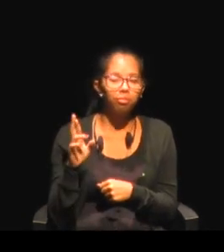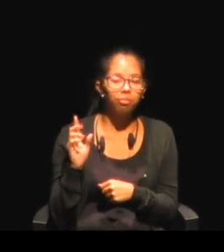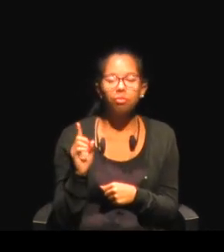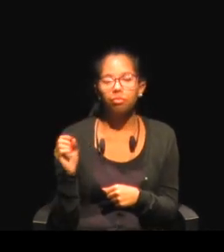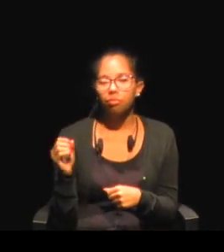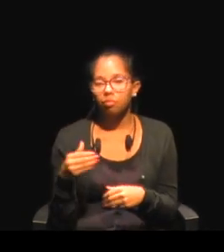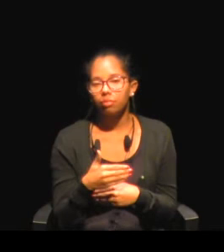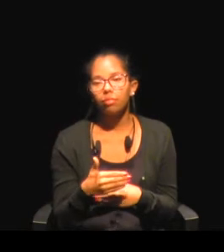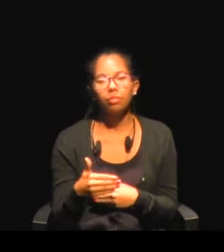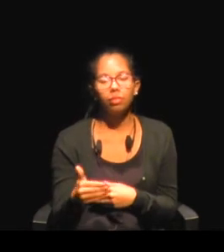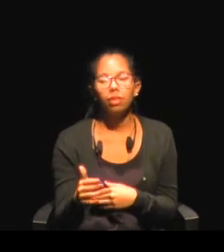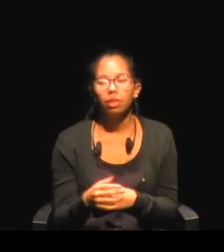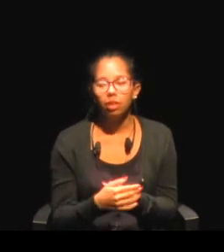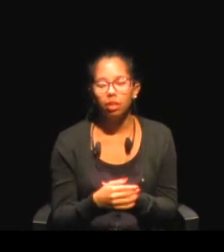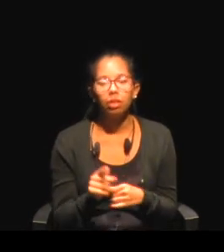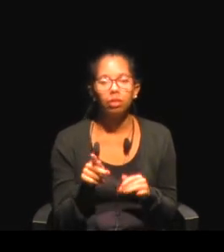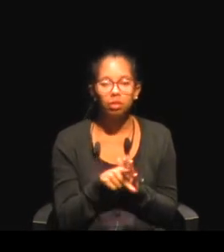frente. A nossa proposta